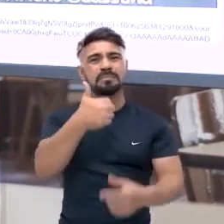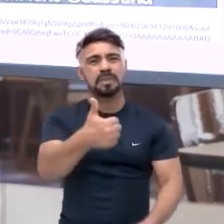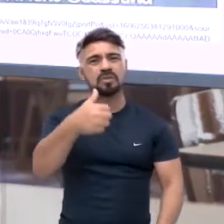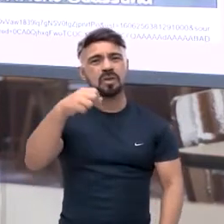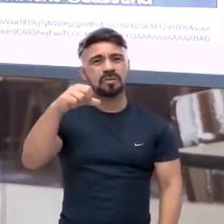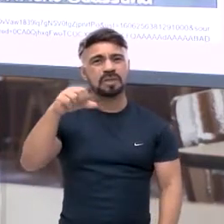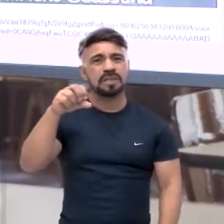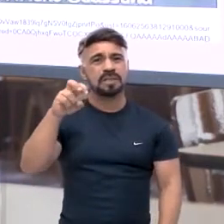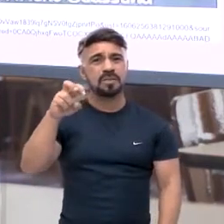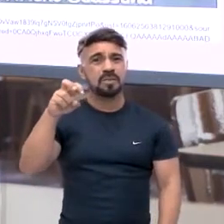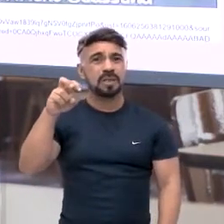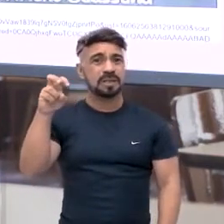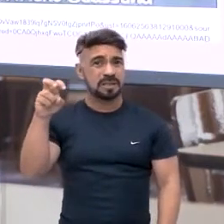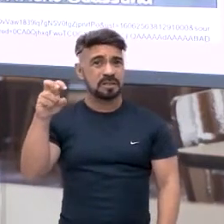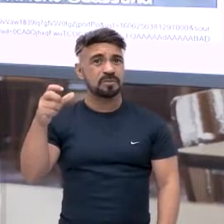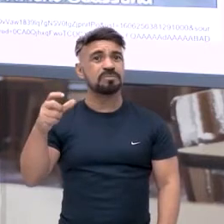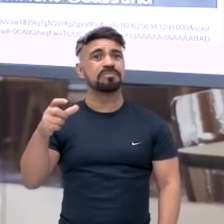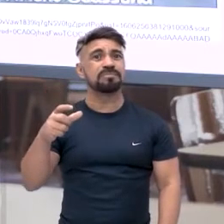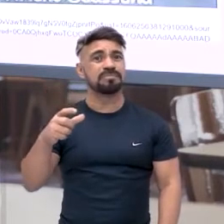obra de